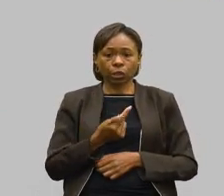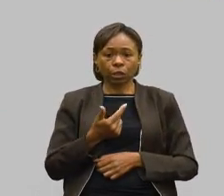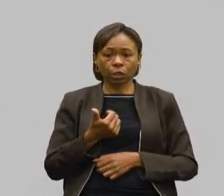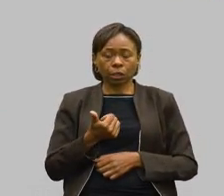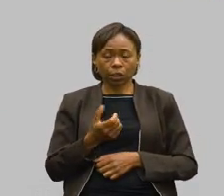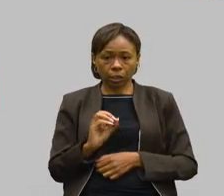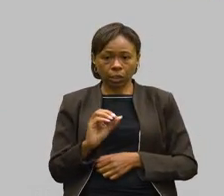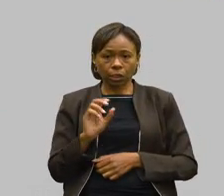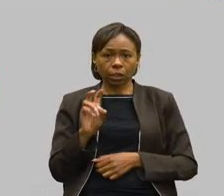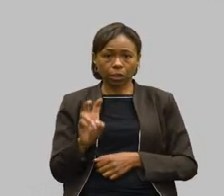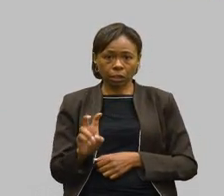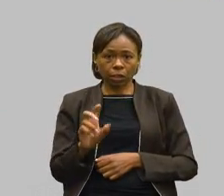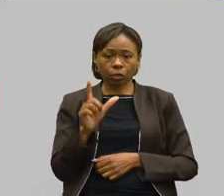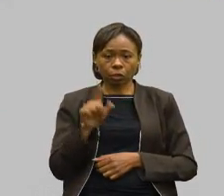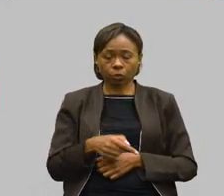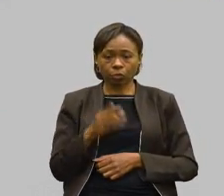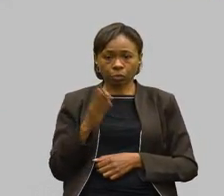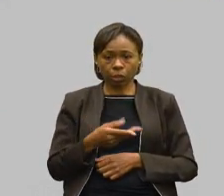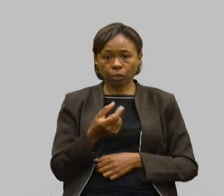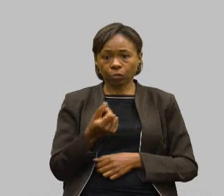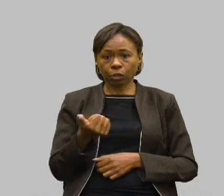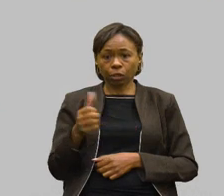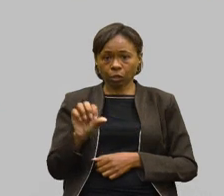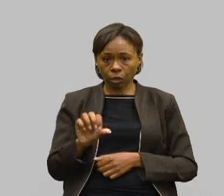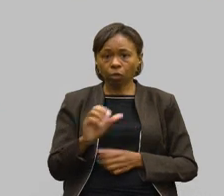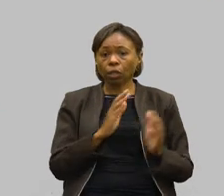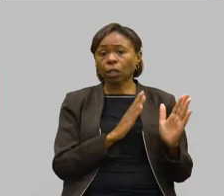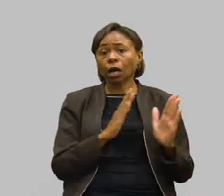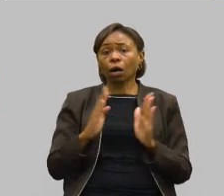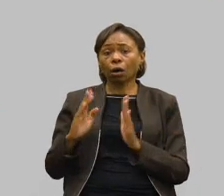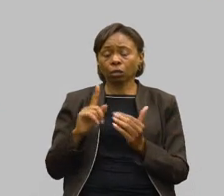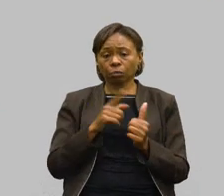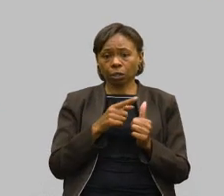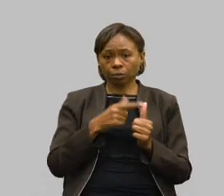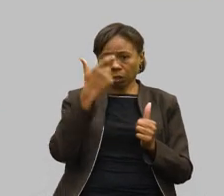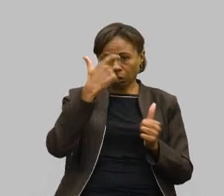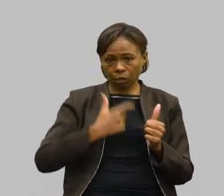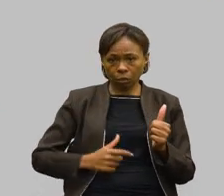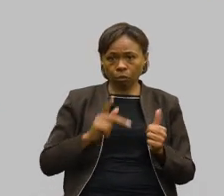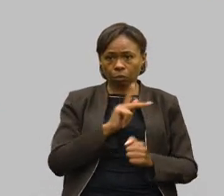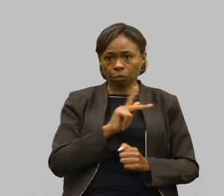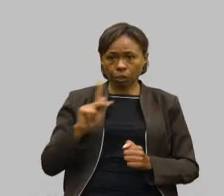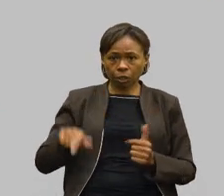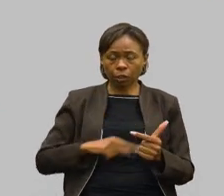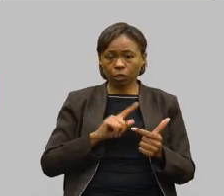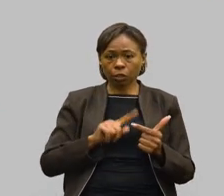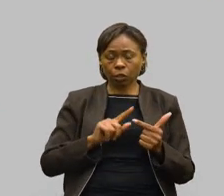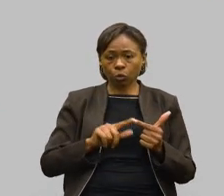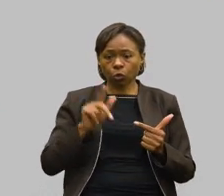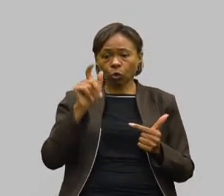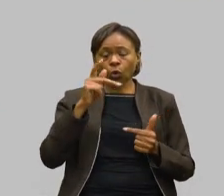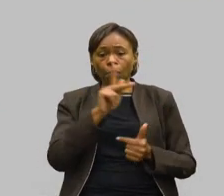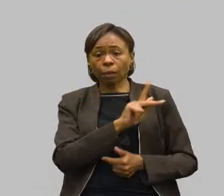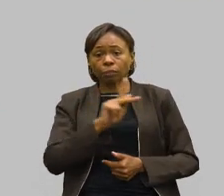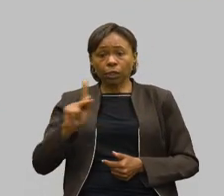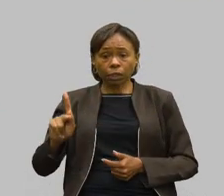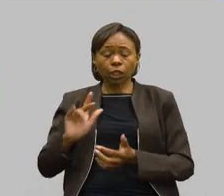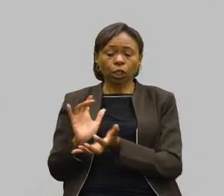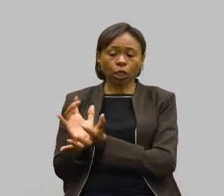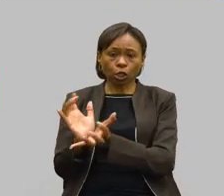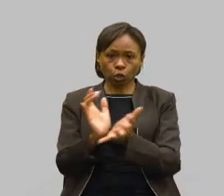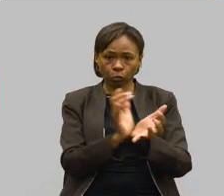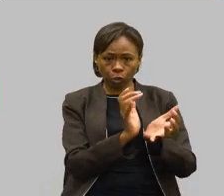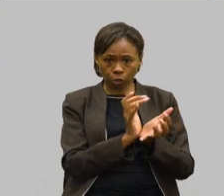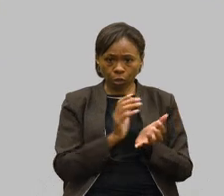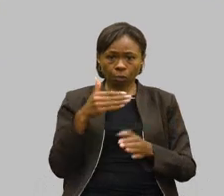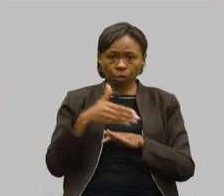2019, na seguinte ordem. Primeiro, presidente da reunião. Segundo, o das comissões participantes por ordem